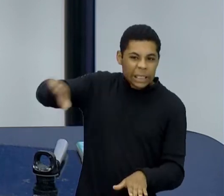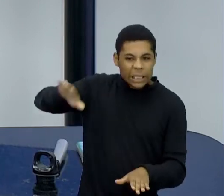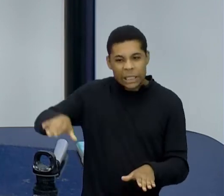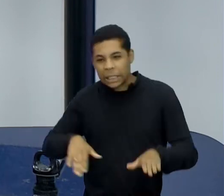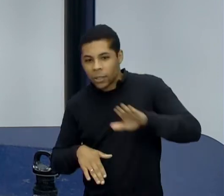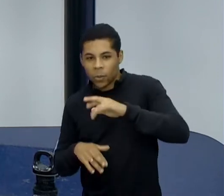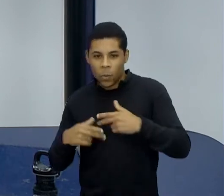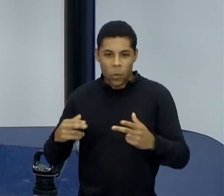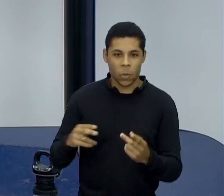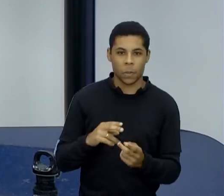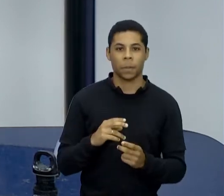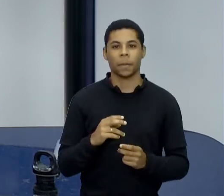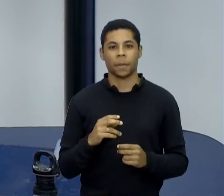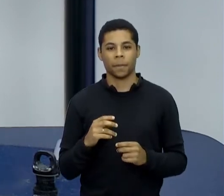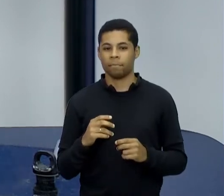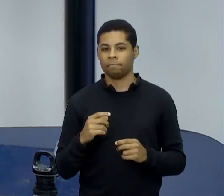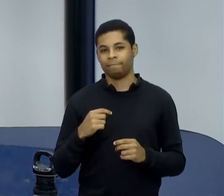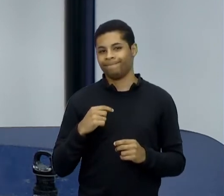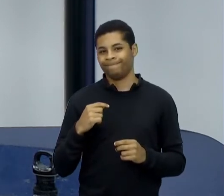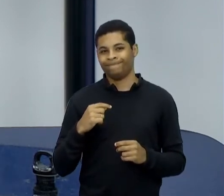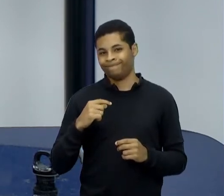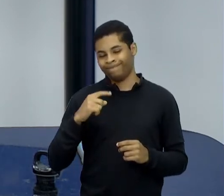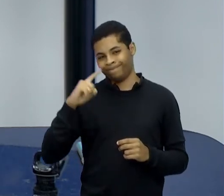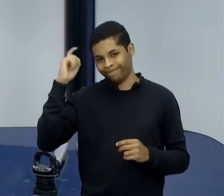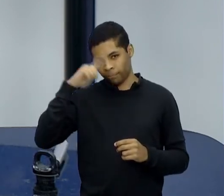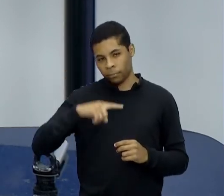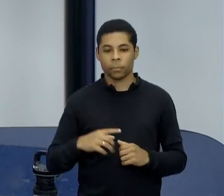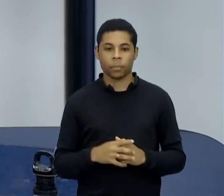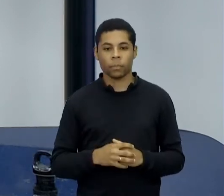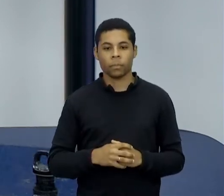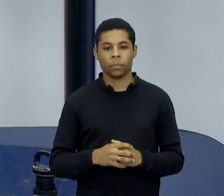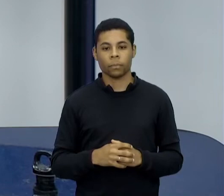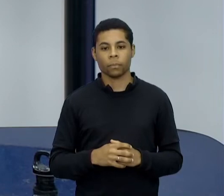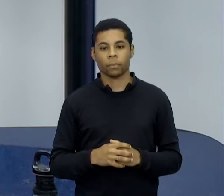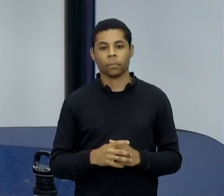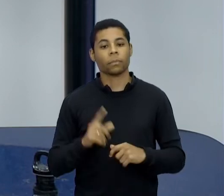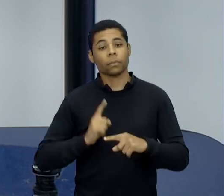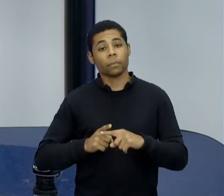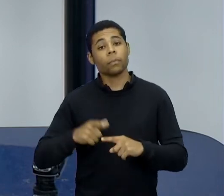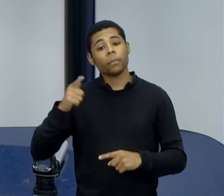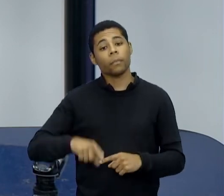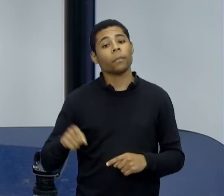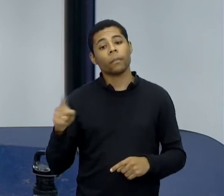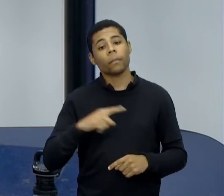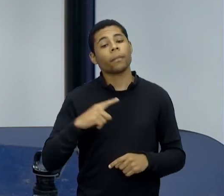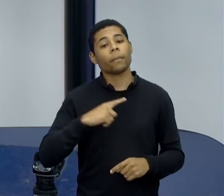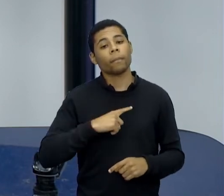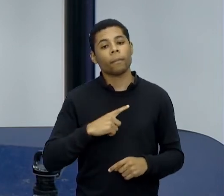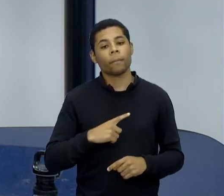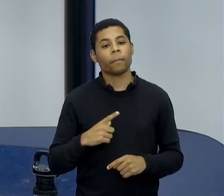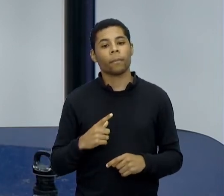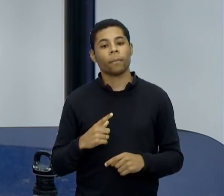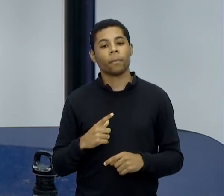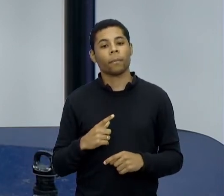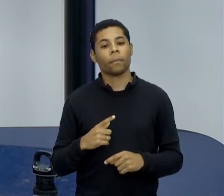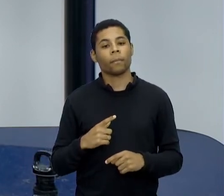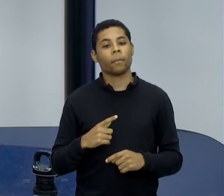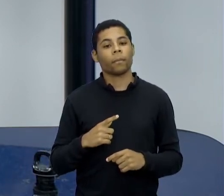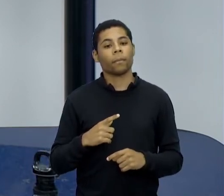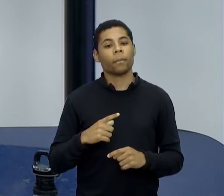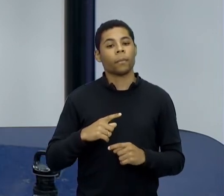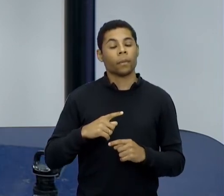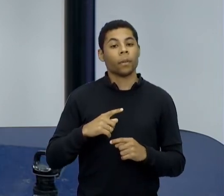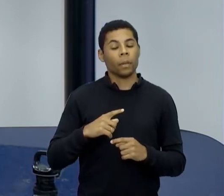Né? Então, aqueles mortais, aqueles movimentos acrobáticos, porque eles dão também uma série de tipos de